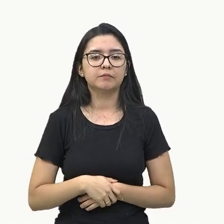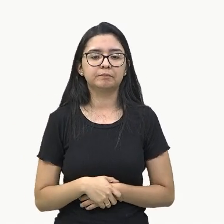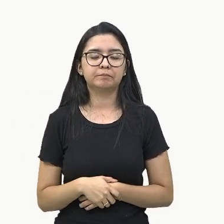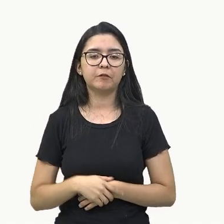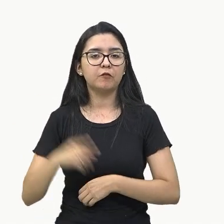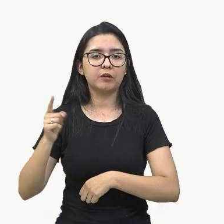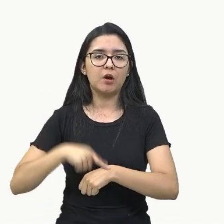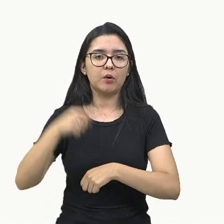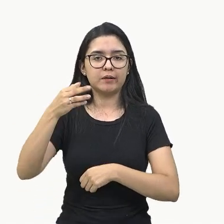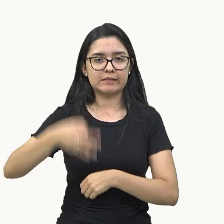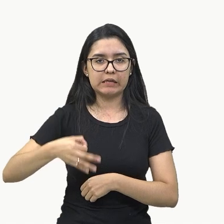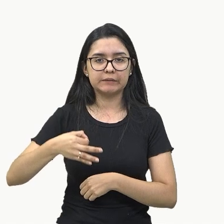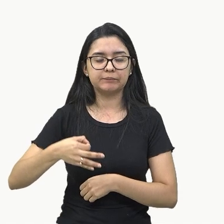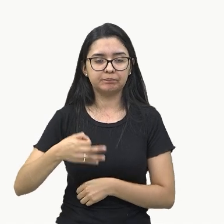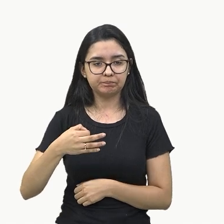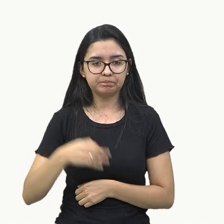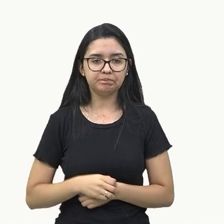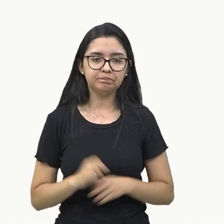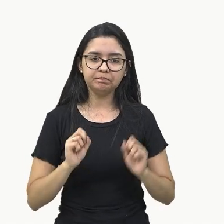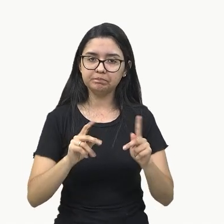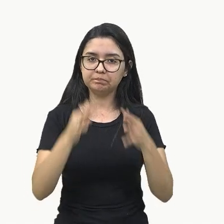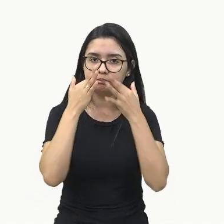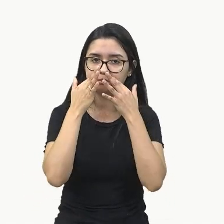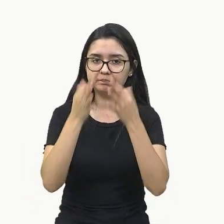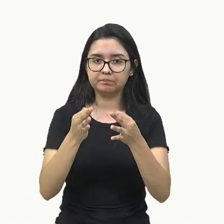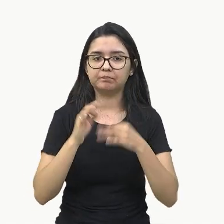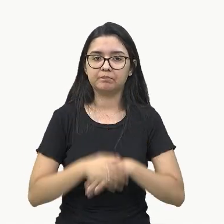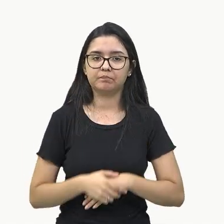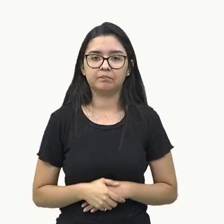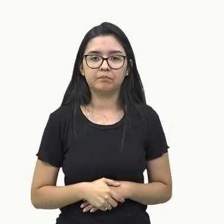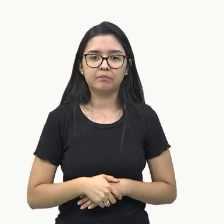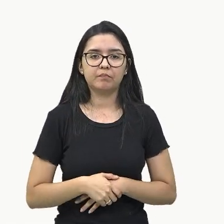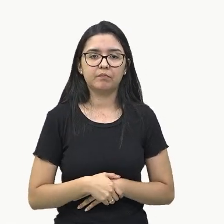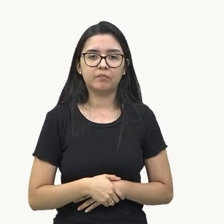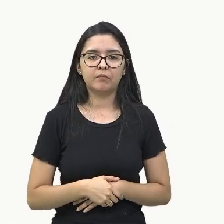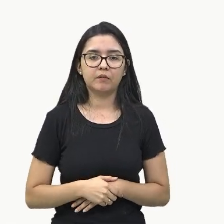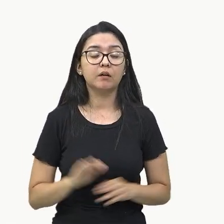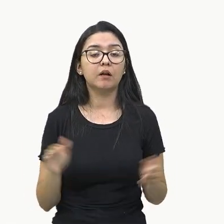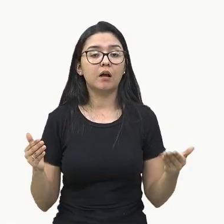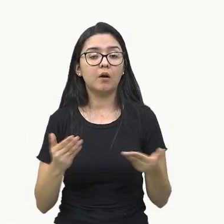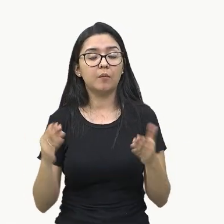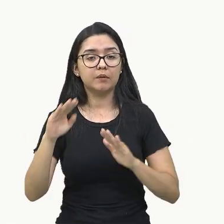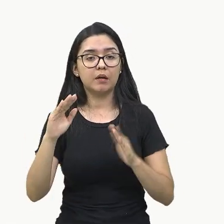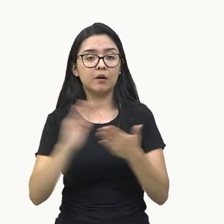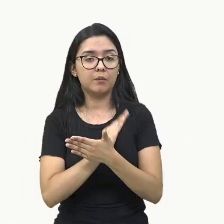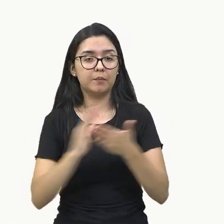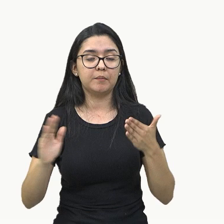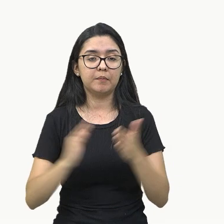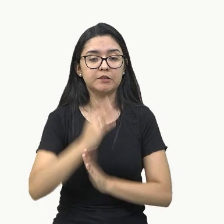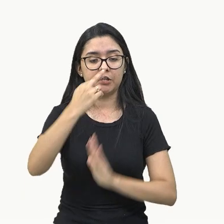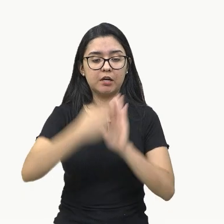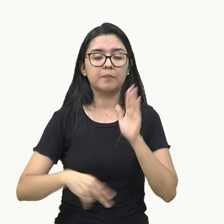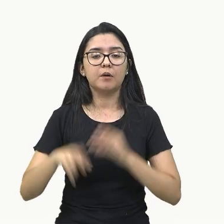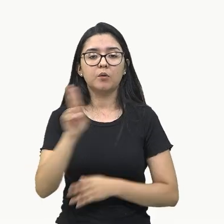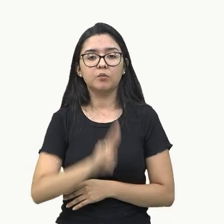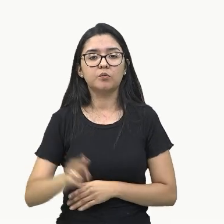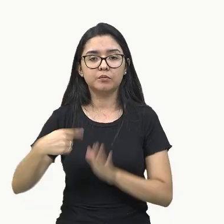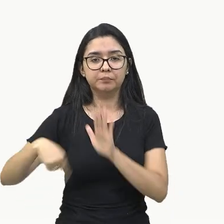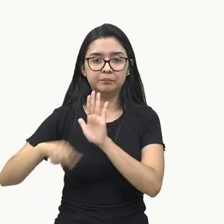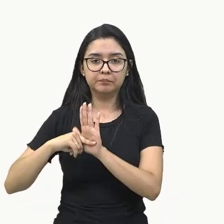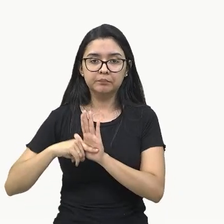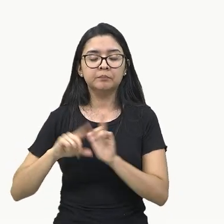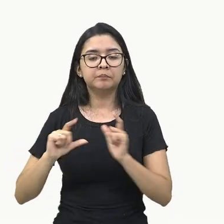hora certa. Perfeito? Muito atentos para isso. E algumas regras para o uso do hífen aqui nas nossas